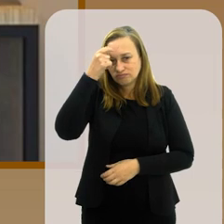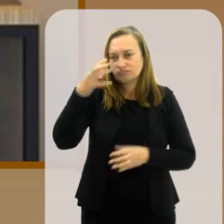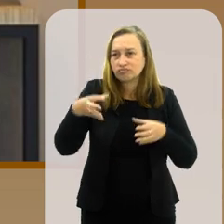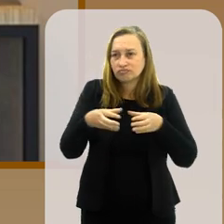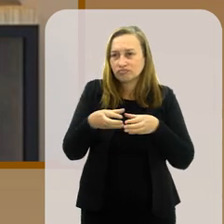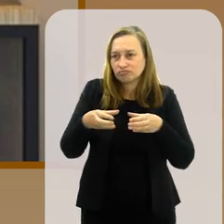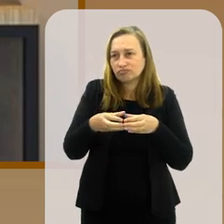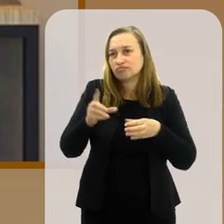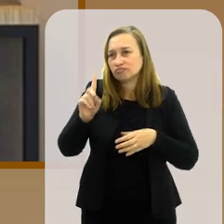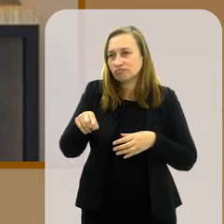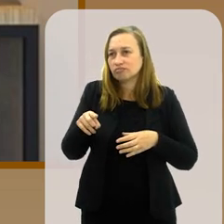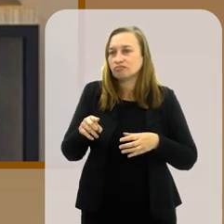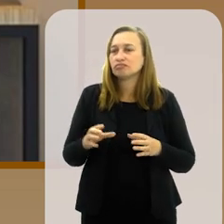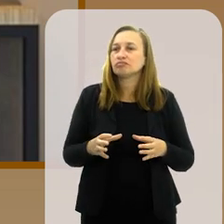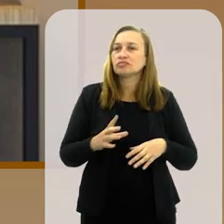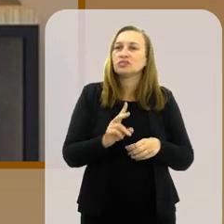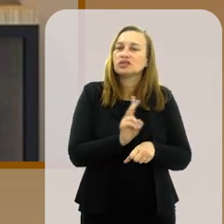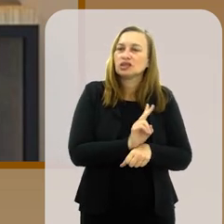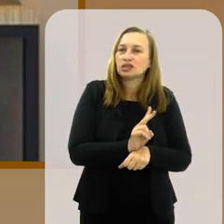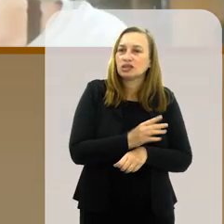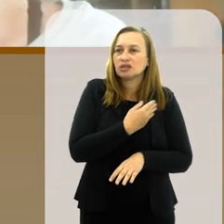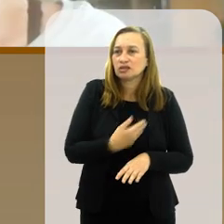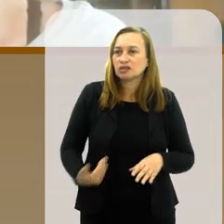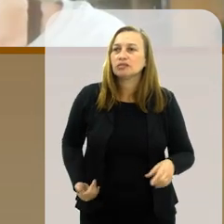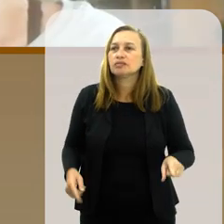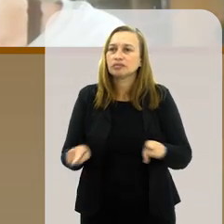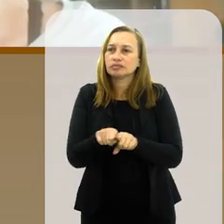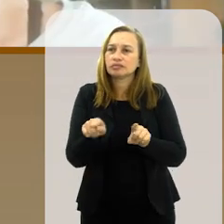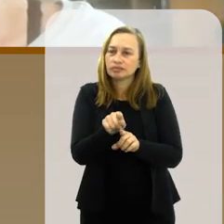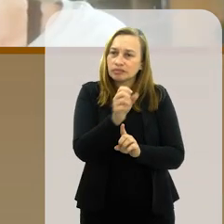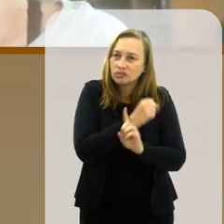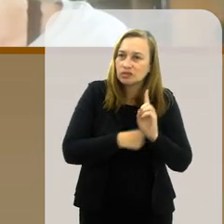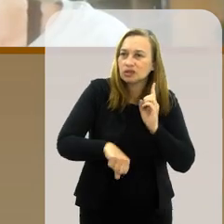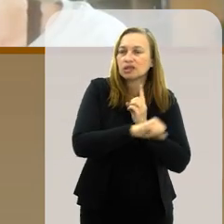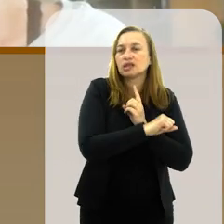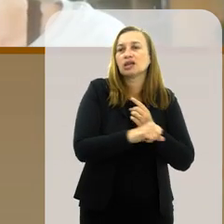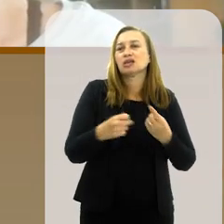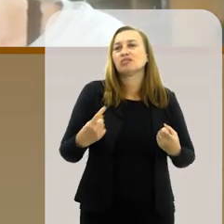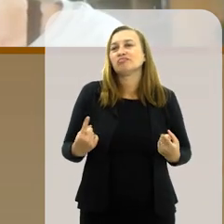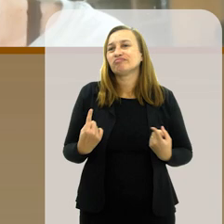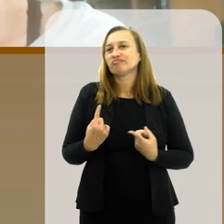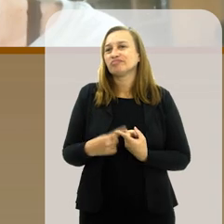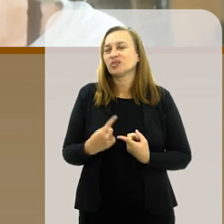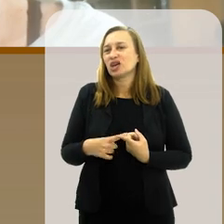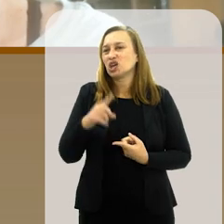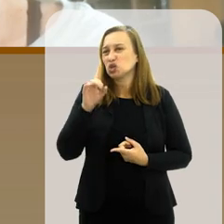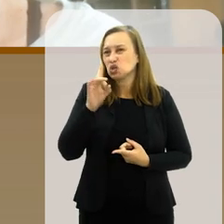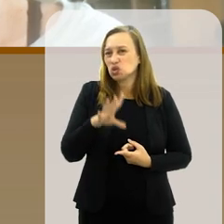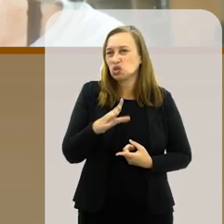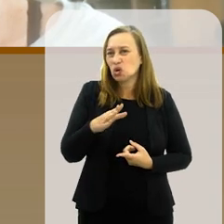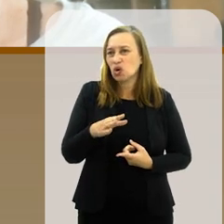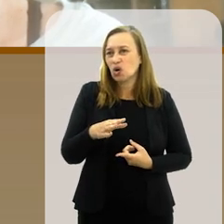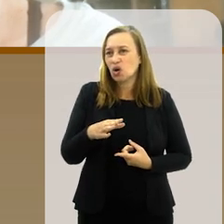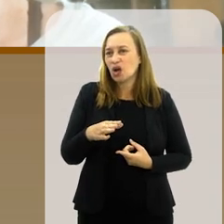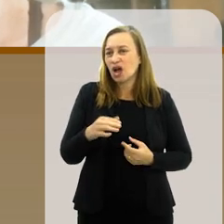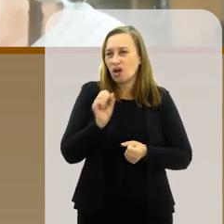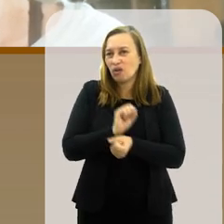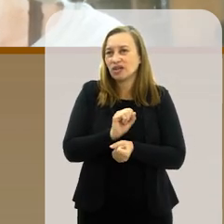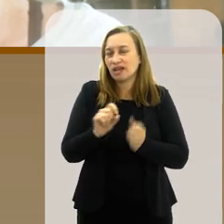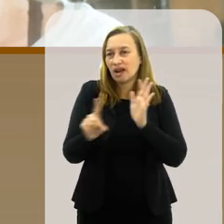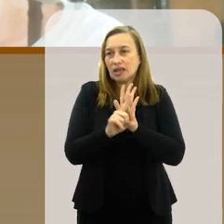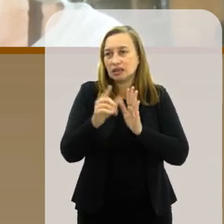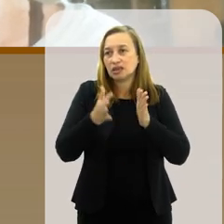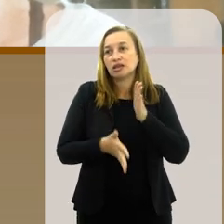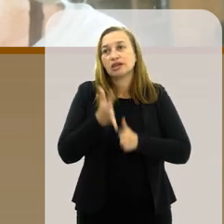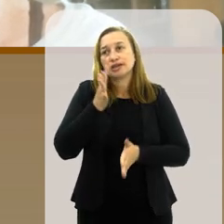deveria haver uma conscientização coletiva, né? Tanto dos agentes públicos quanto da sociedade, porque só